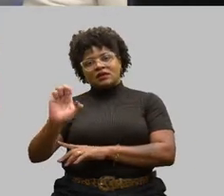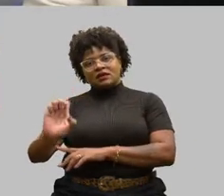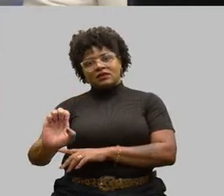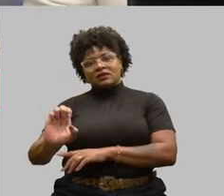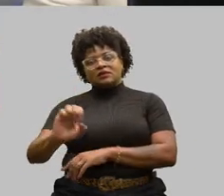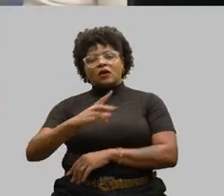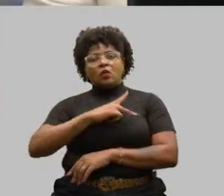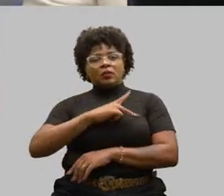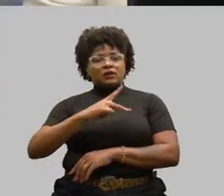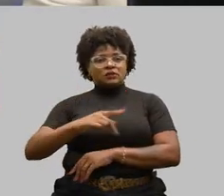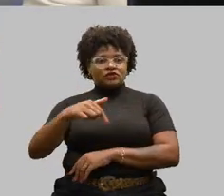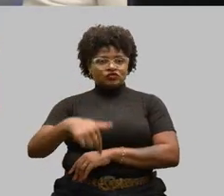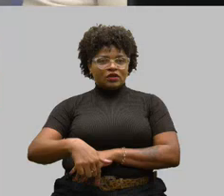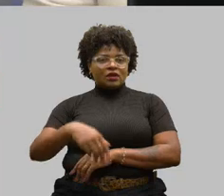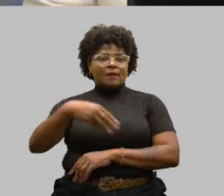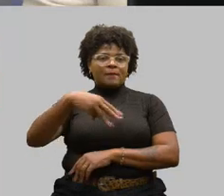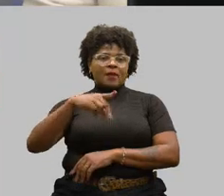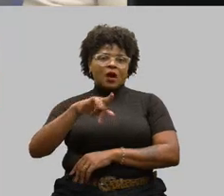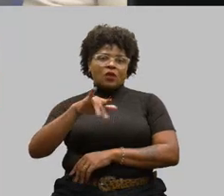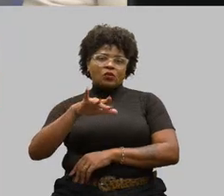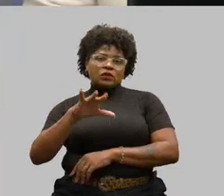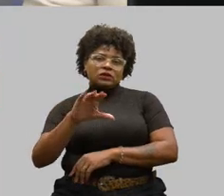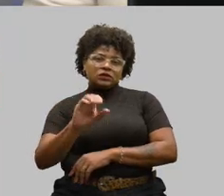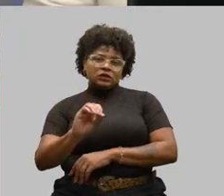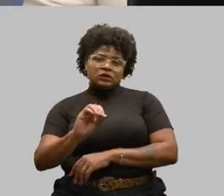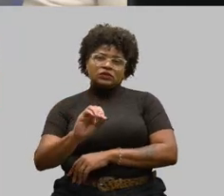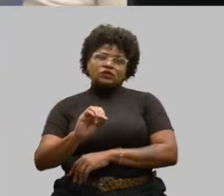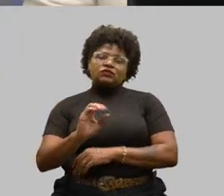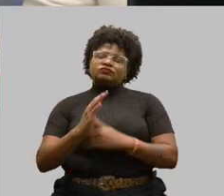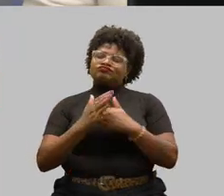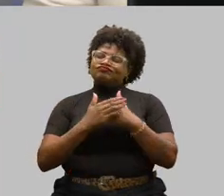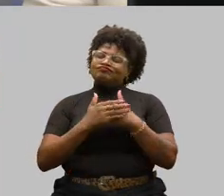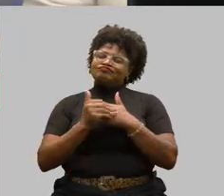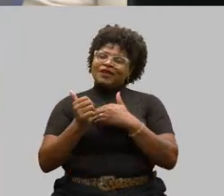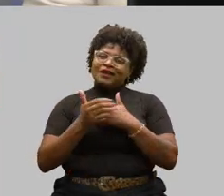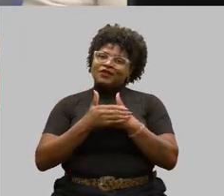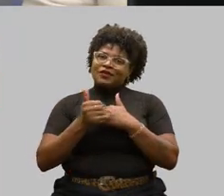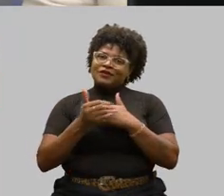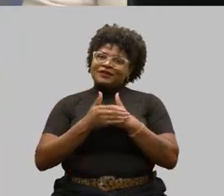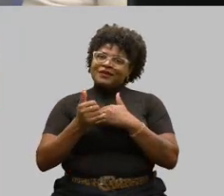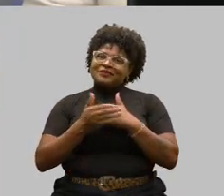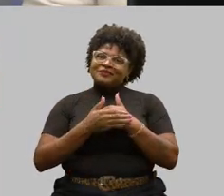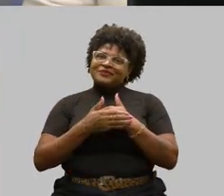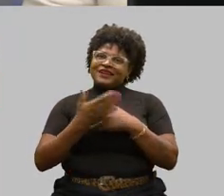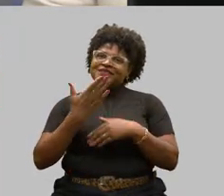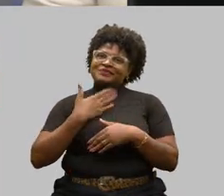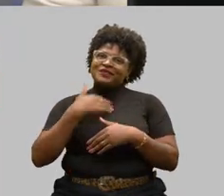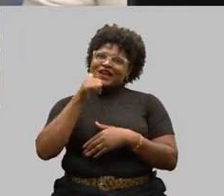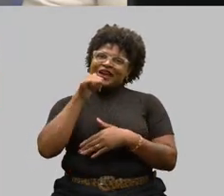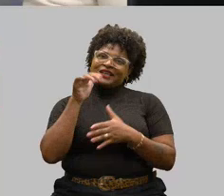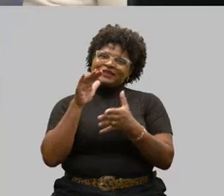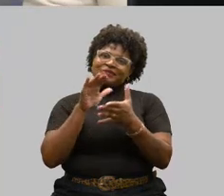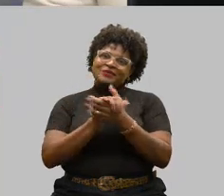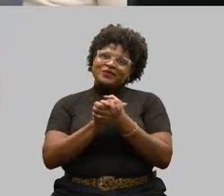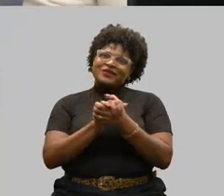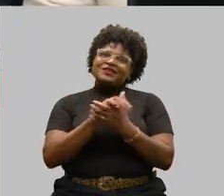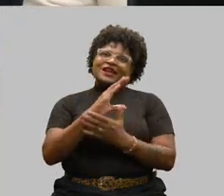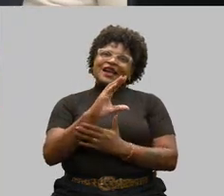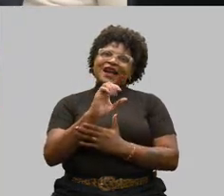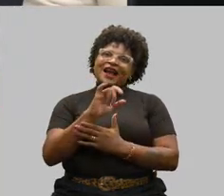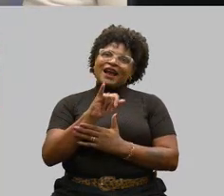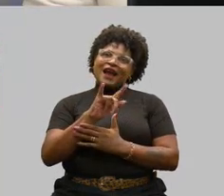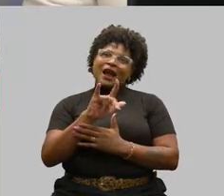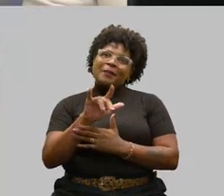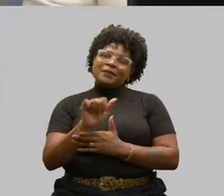Maurício de maneira muito carinhosa especial cumprimenta a minha esposa Camila mãe de coração do